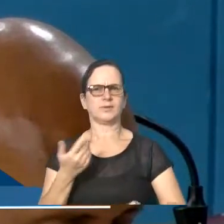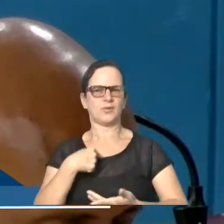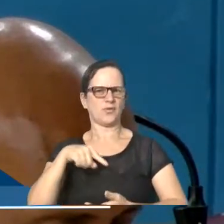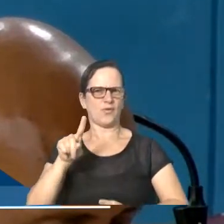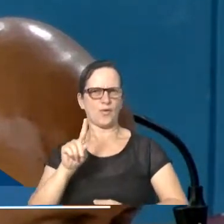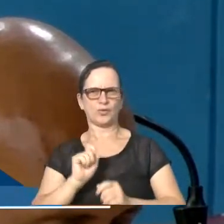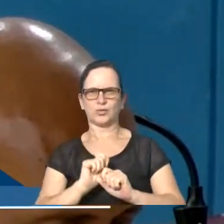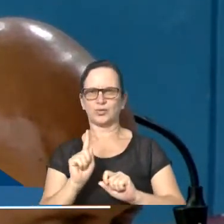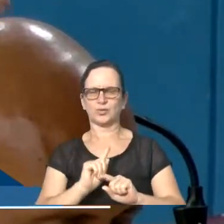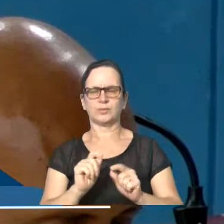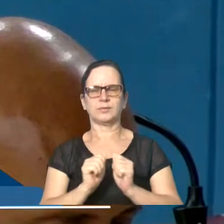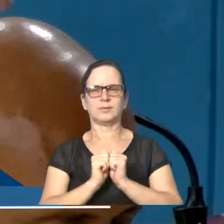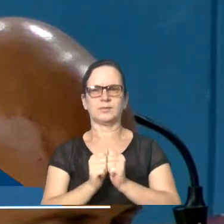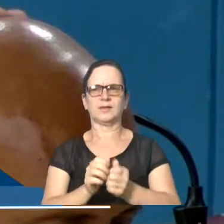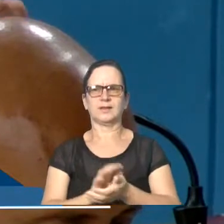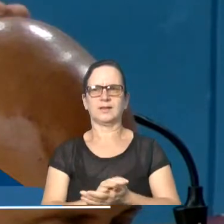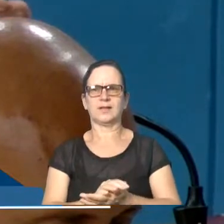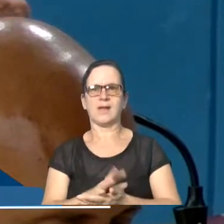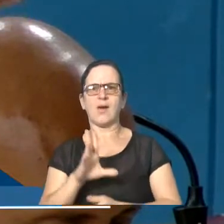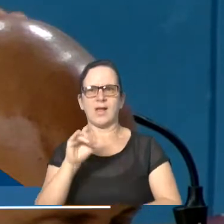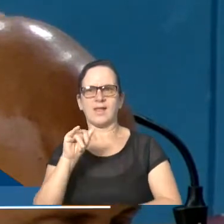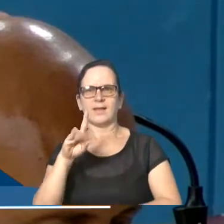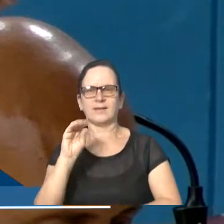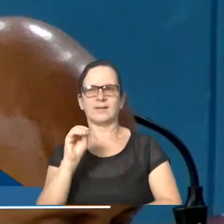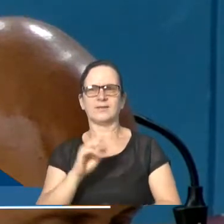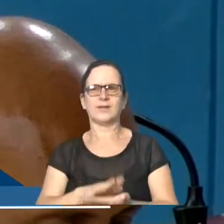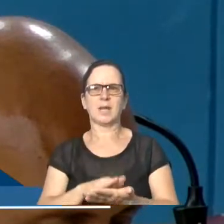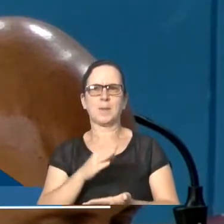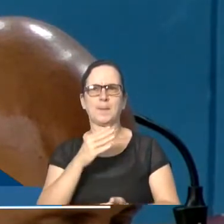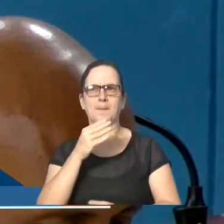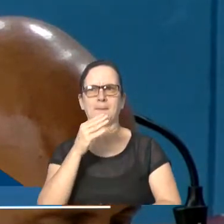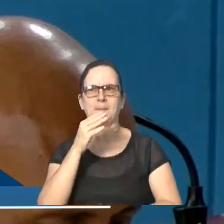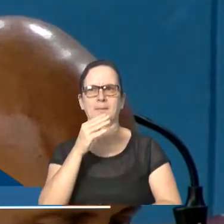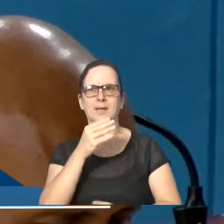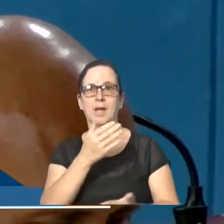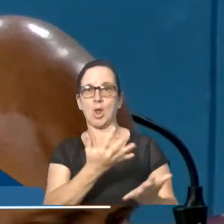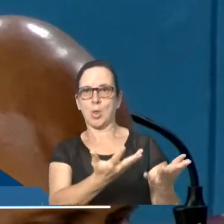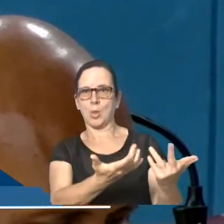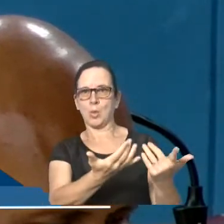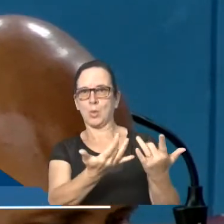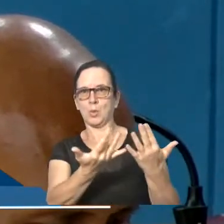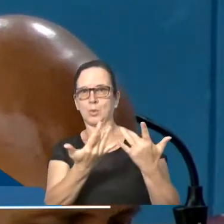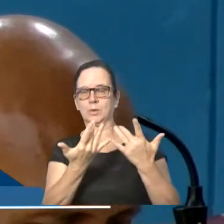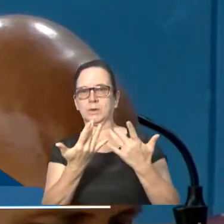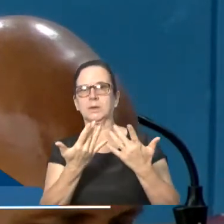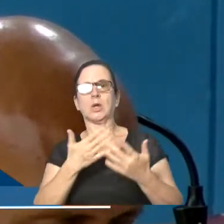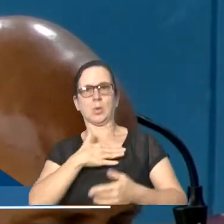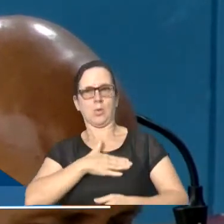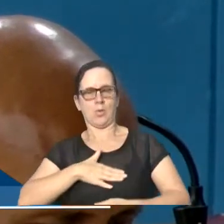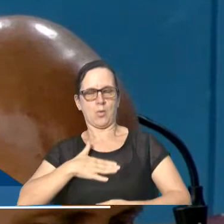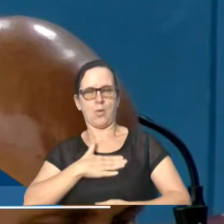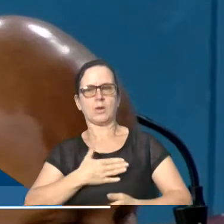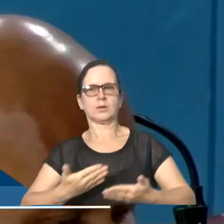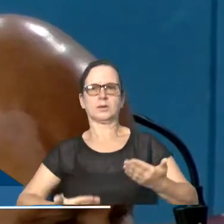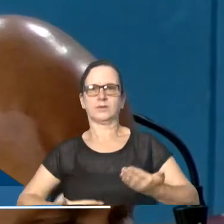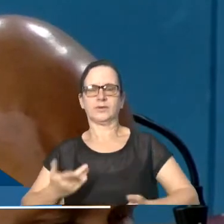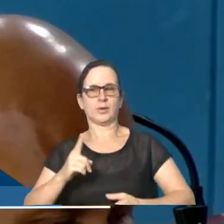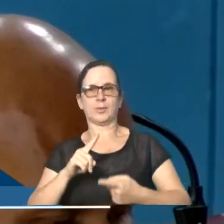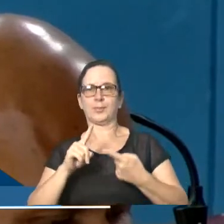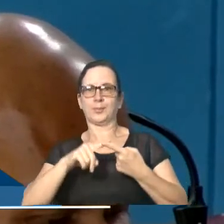Ainda o Alessandro ainda caiu na besteira de falar, vai vir todo mundo que gosta de servidor. Então vamos lá, prefeito não